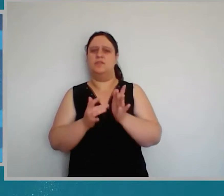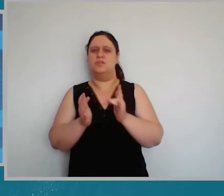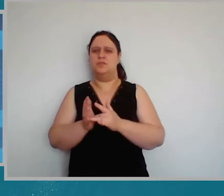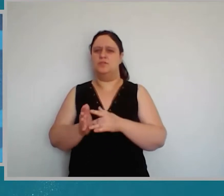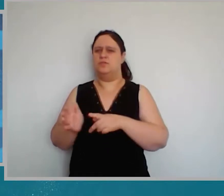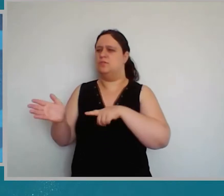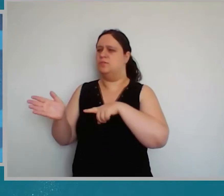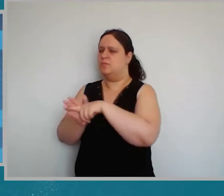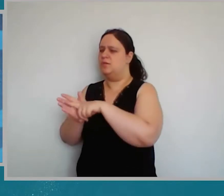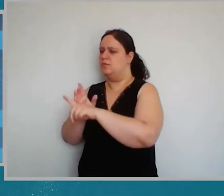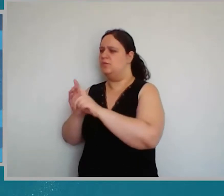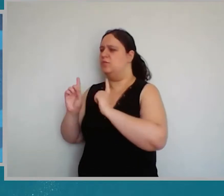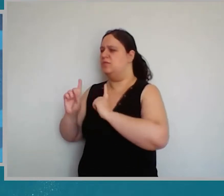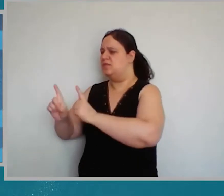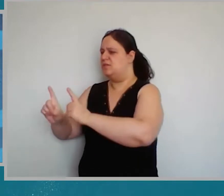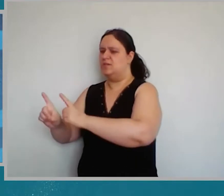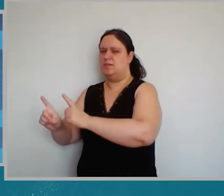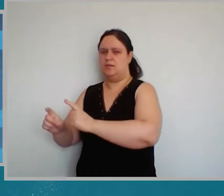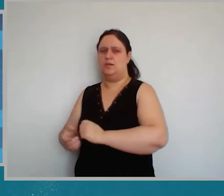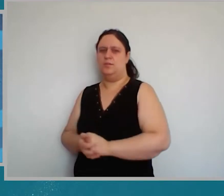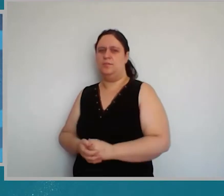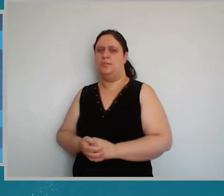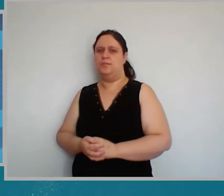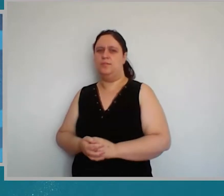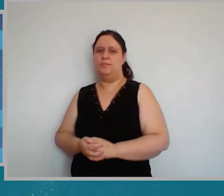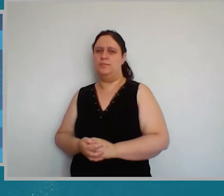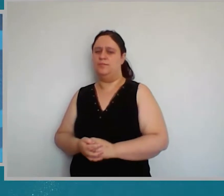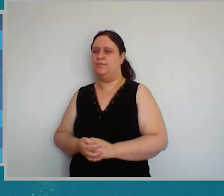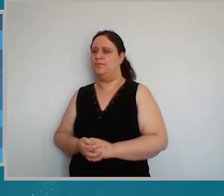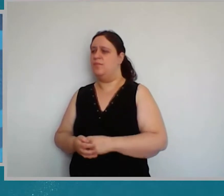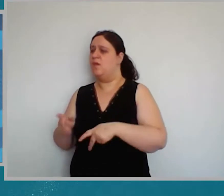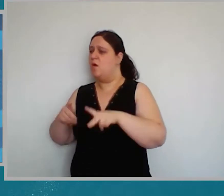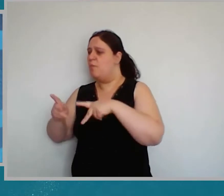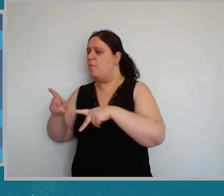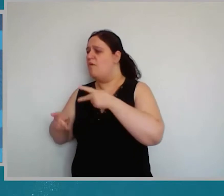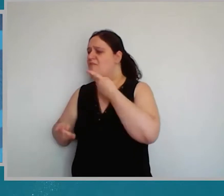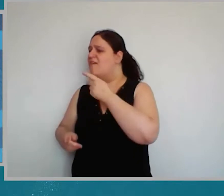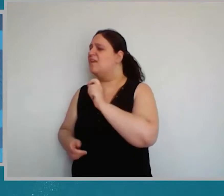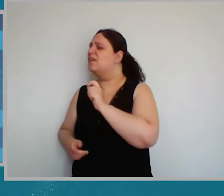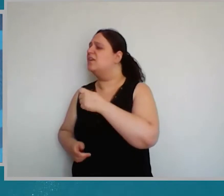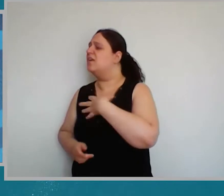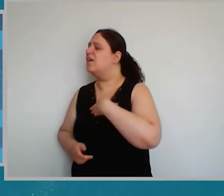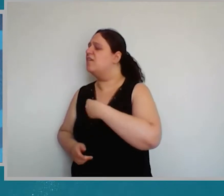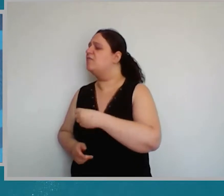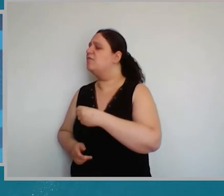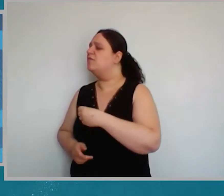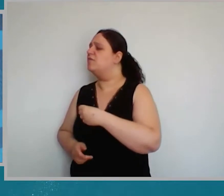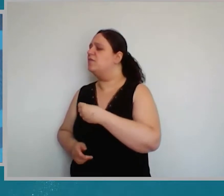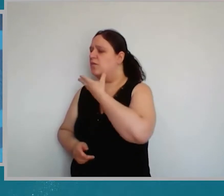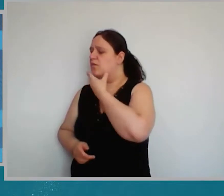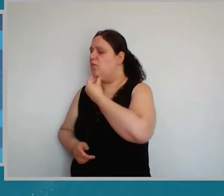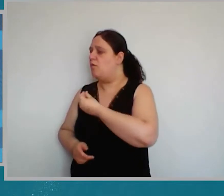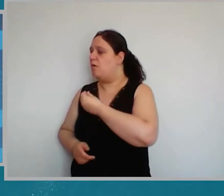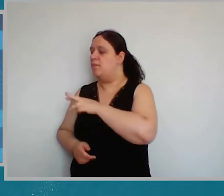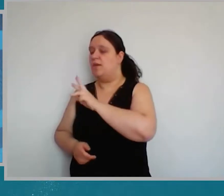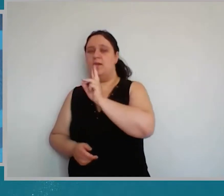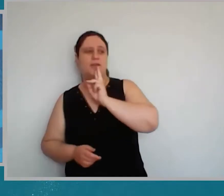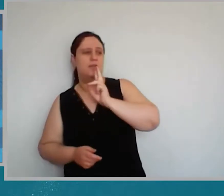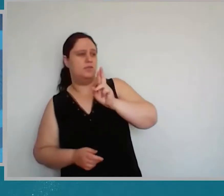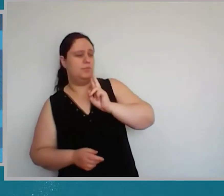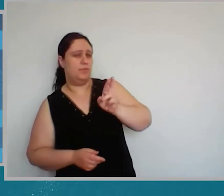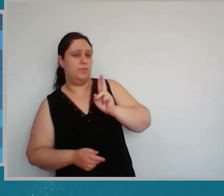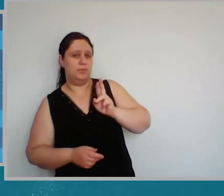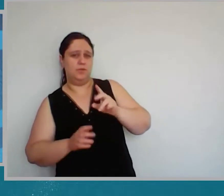dizeis, que o povo ser o filho do homem? Eles responderam: uns dizem, versículo 14, uns dizem